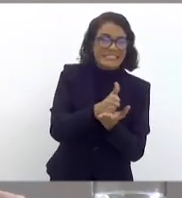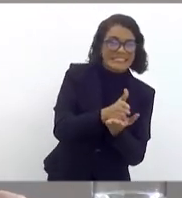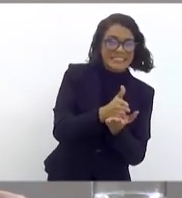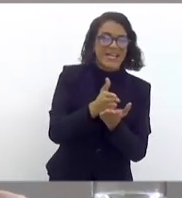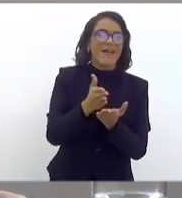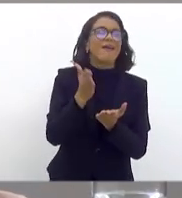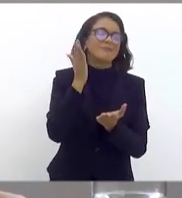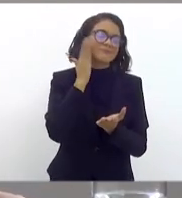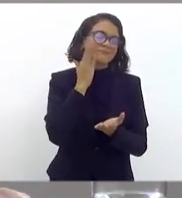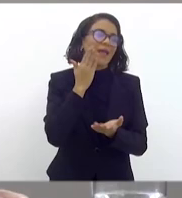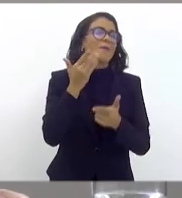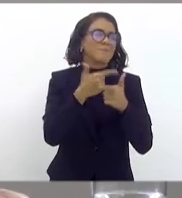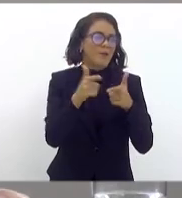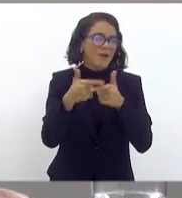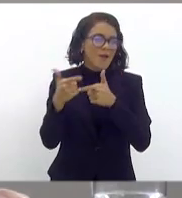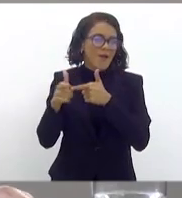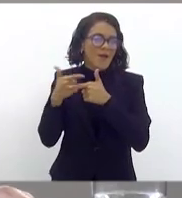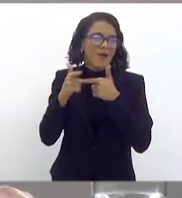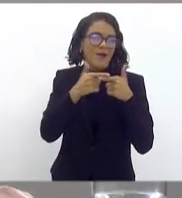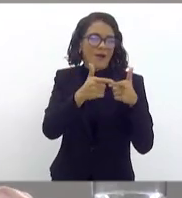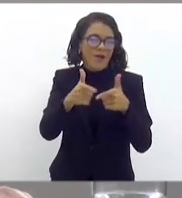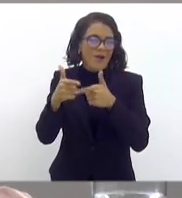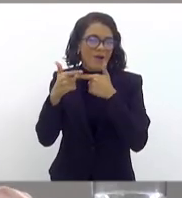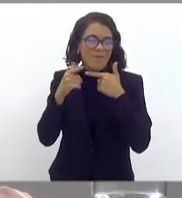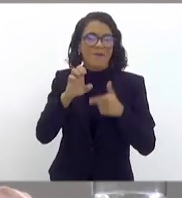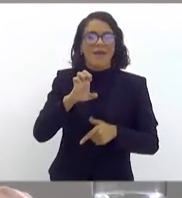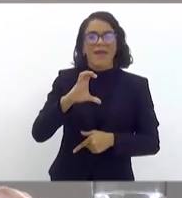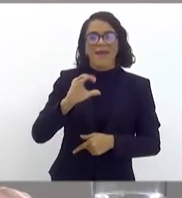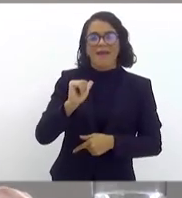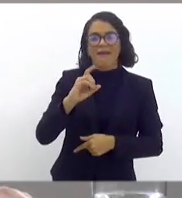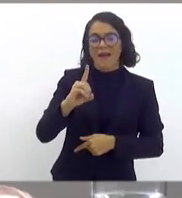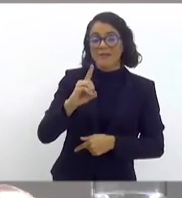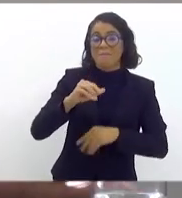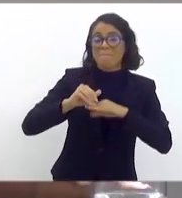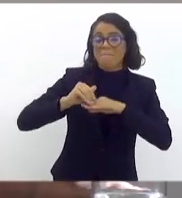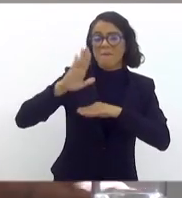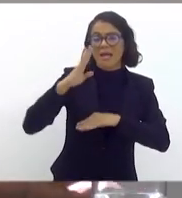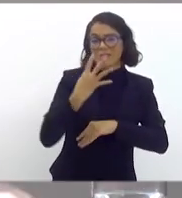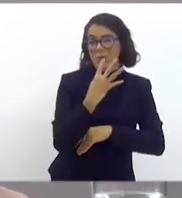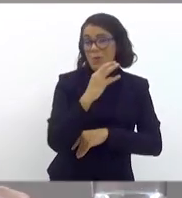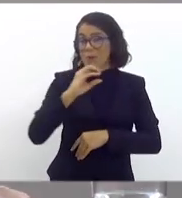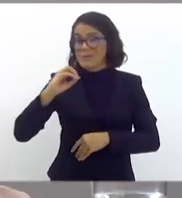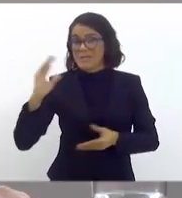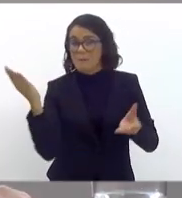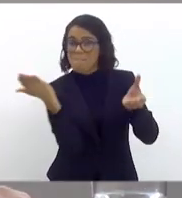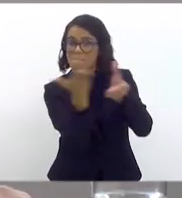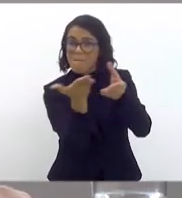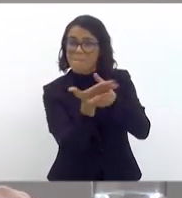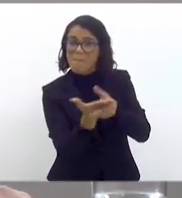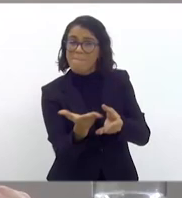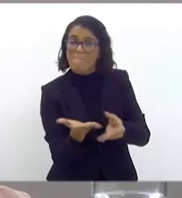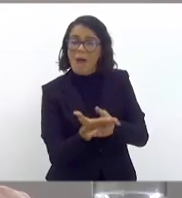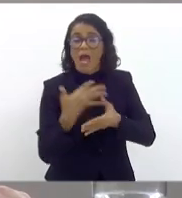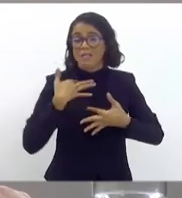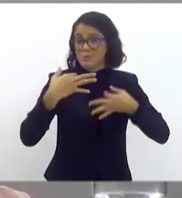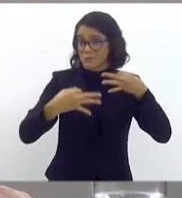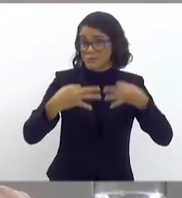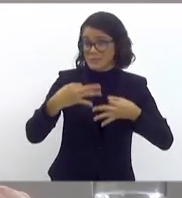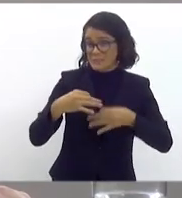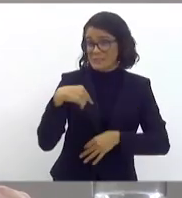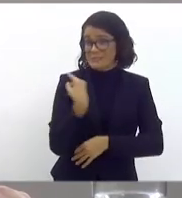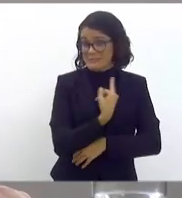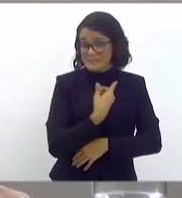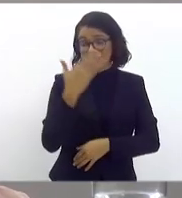problemas que o ECAD tem. São mais de 400 processos no Tribunal de Justiça, por exemplo. A gente